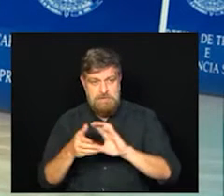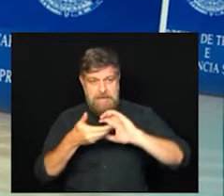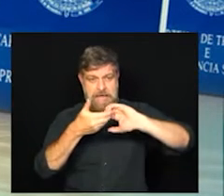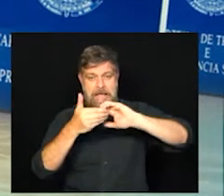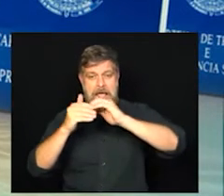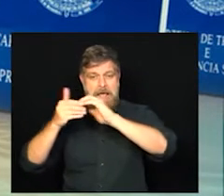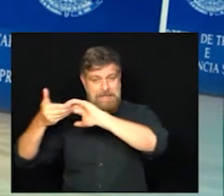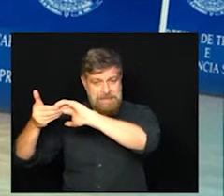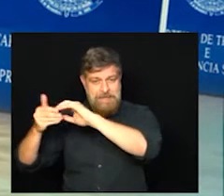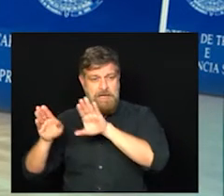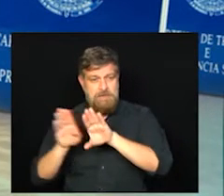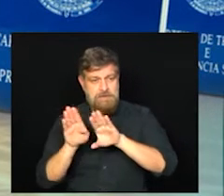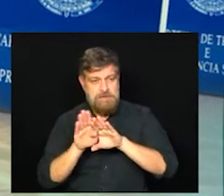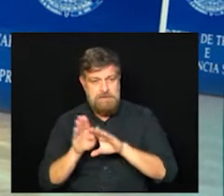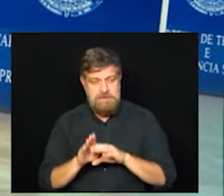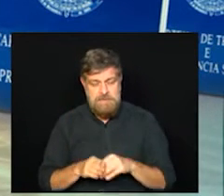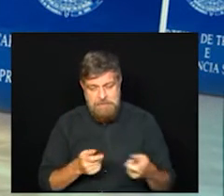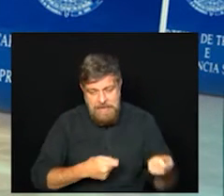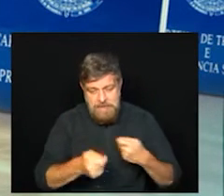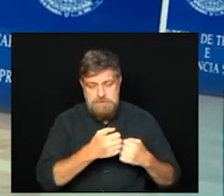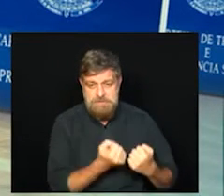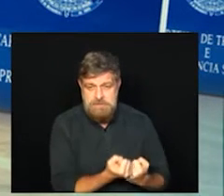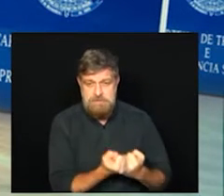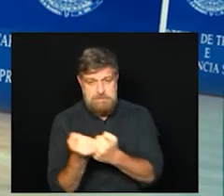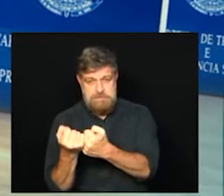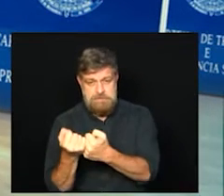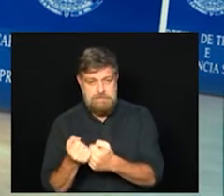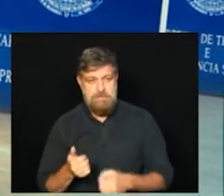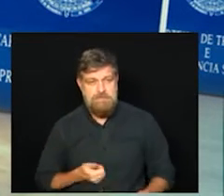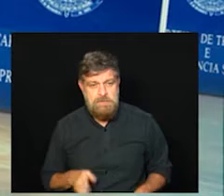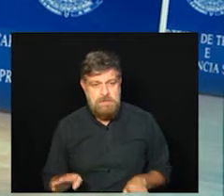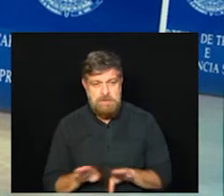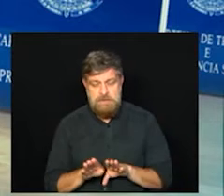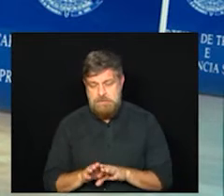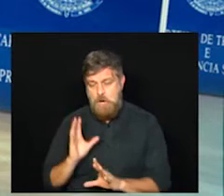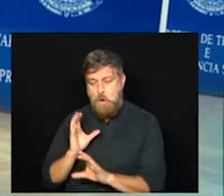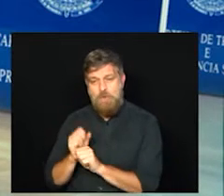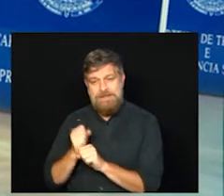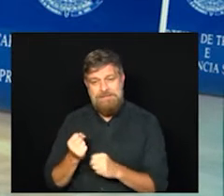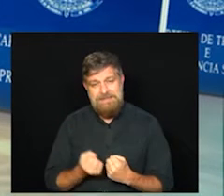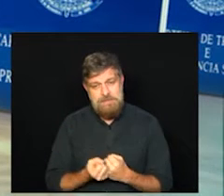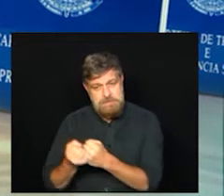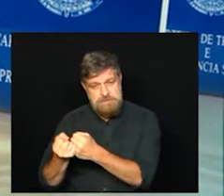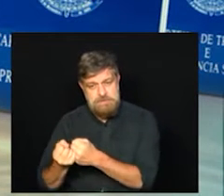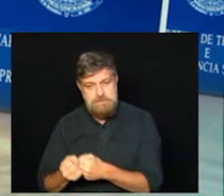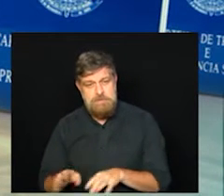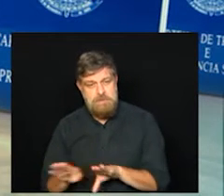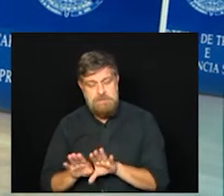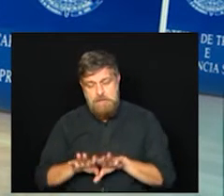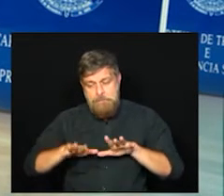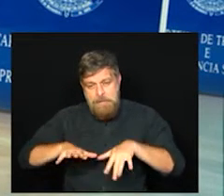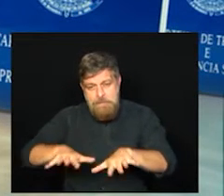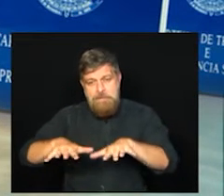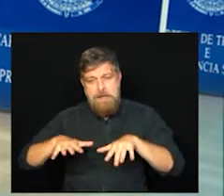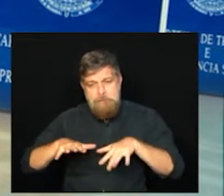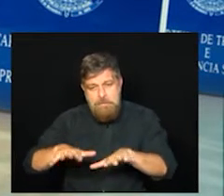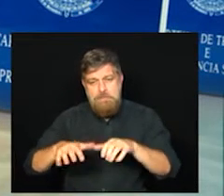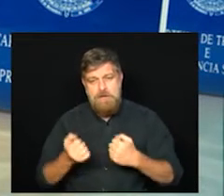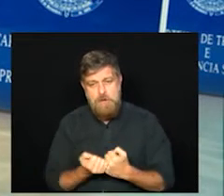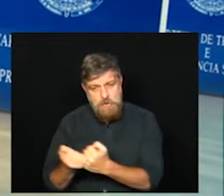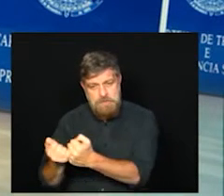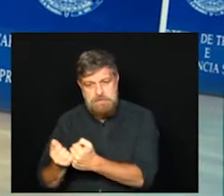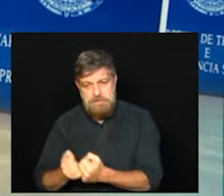telhados, assistente administrativo, auxiliar de contabilidade, auxiliar de costura, auxiliar